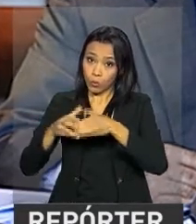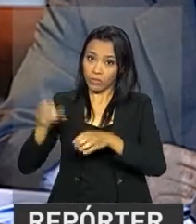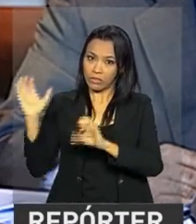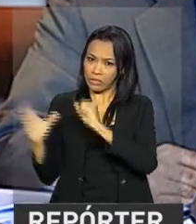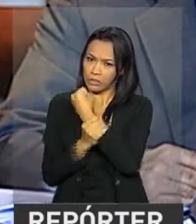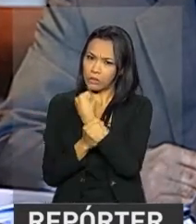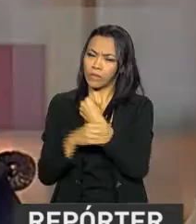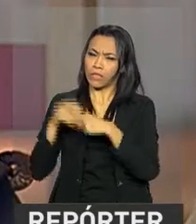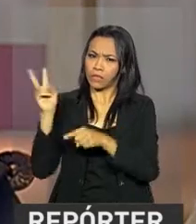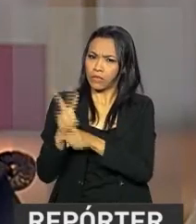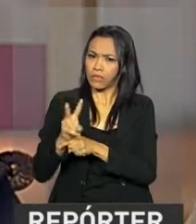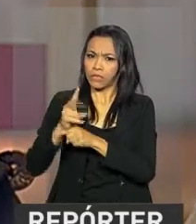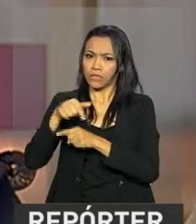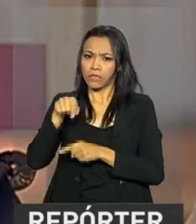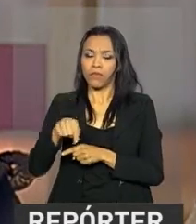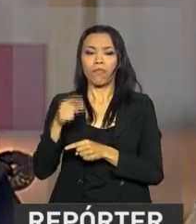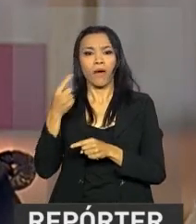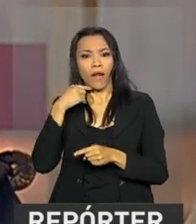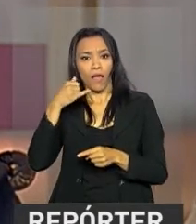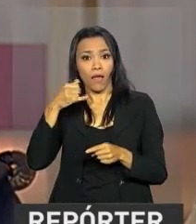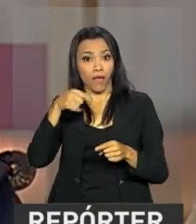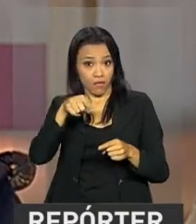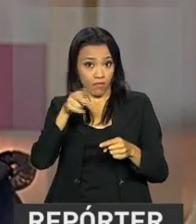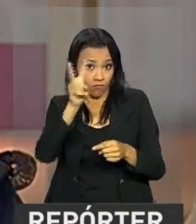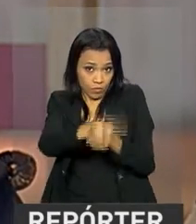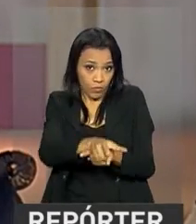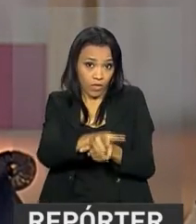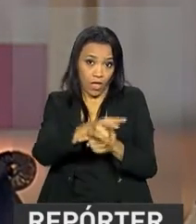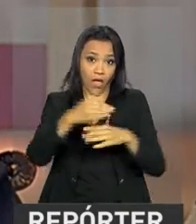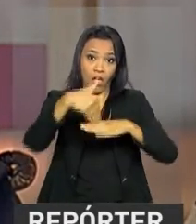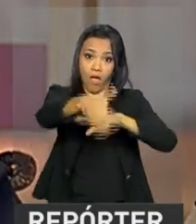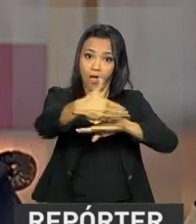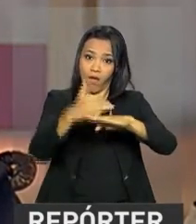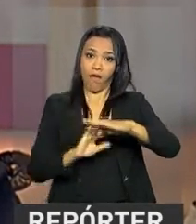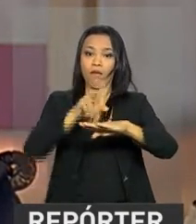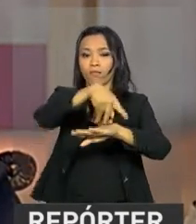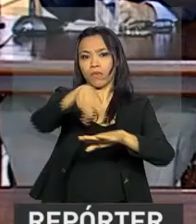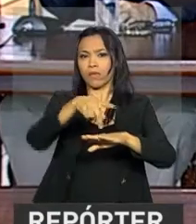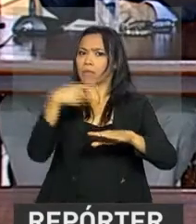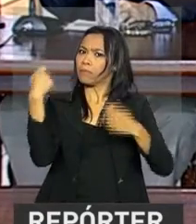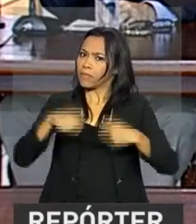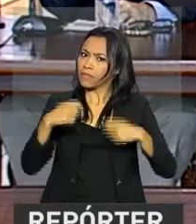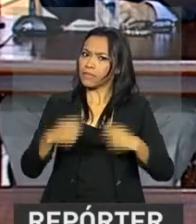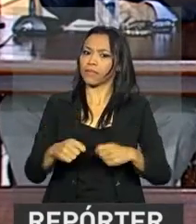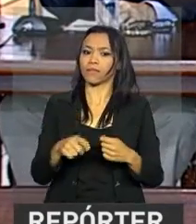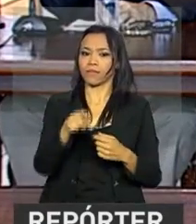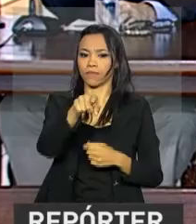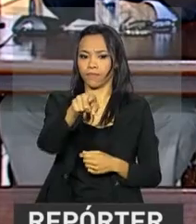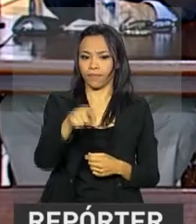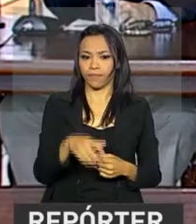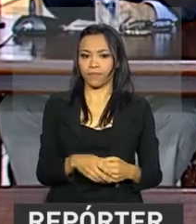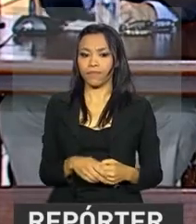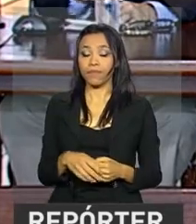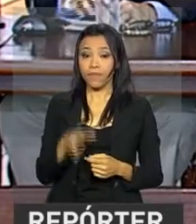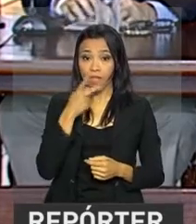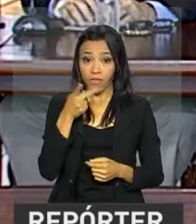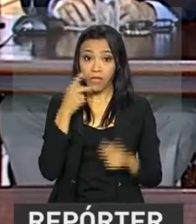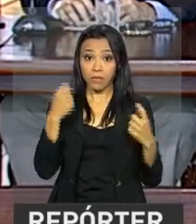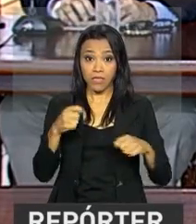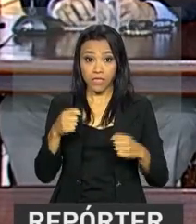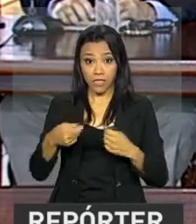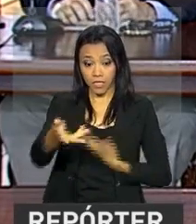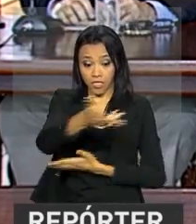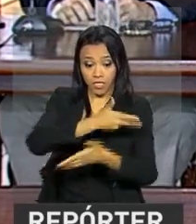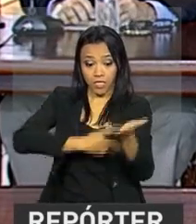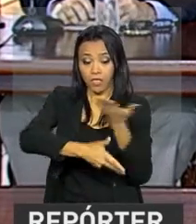crimes típicos da fronteira para josé serra é preciso mais que repressão fronteira tem que ser um fator de integração